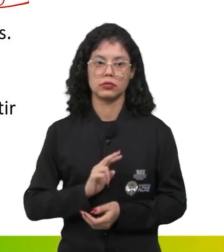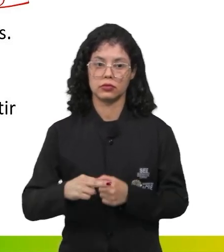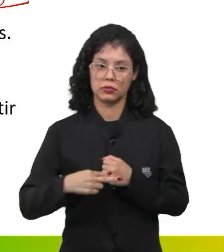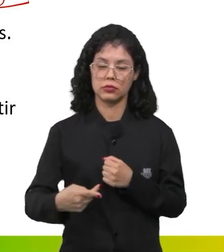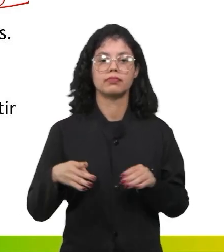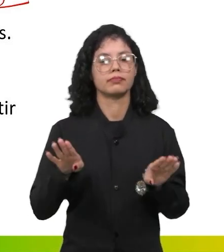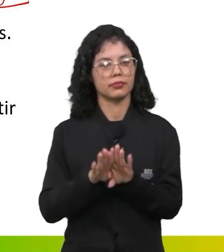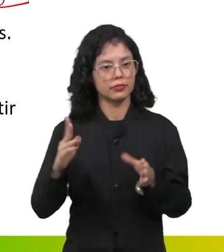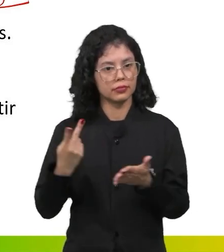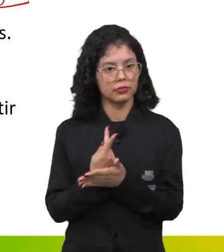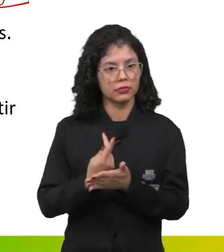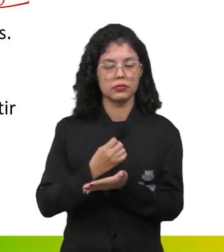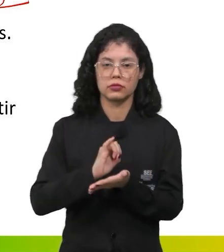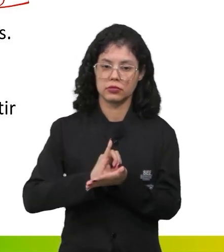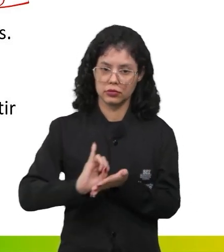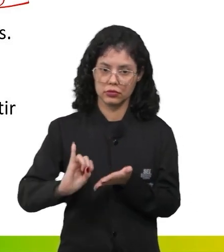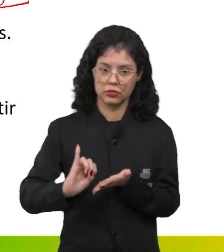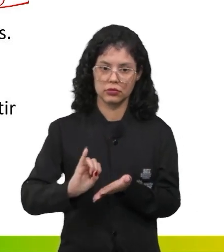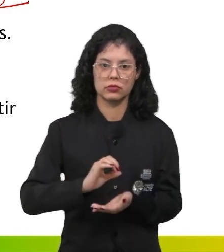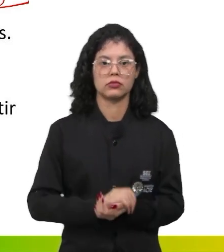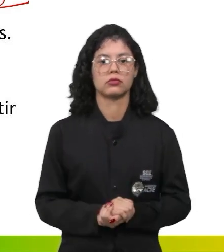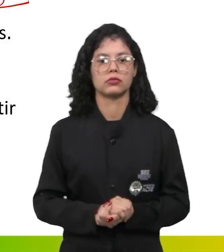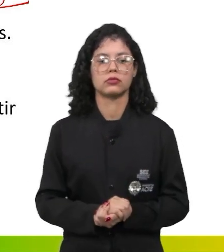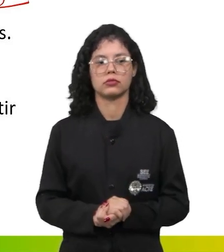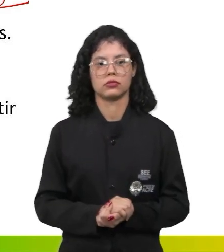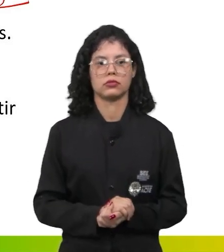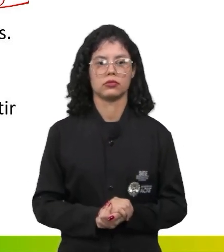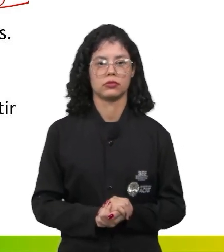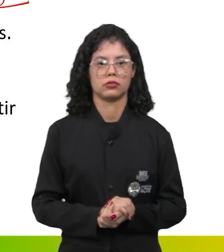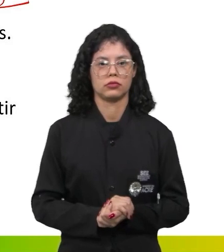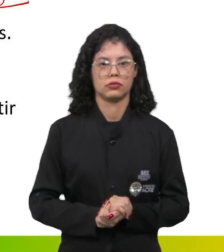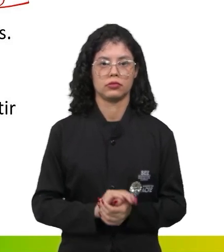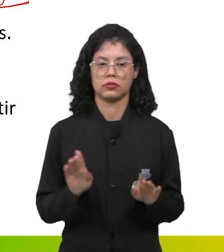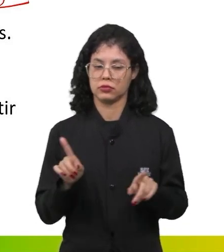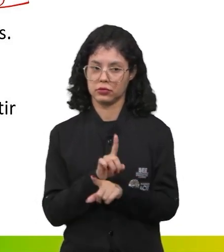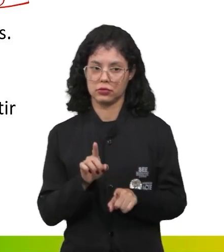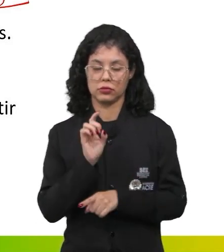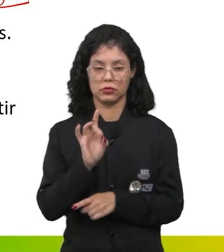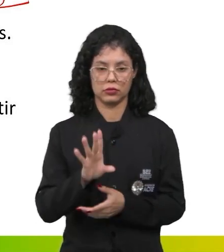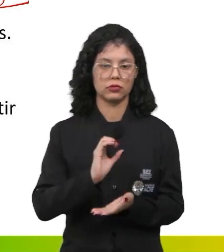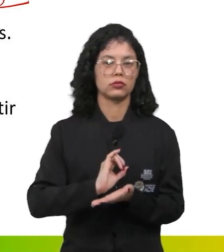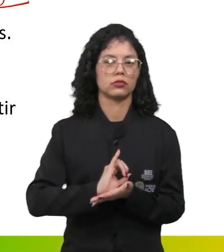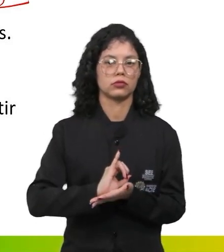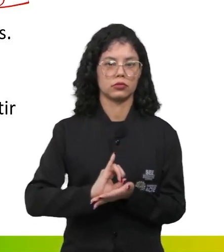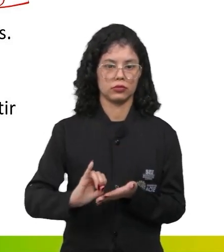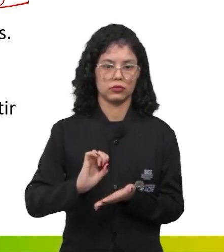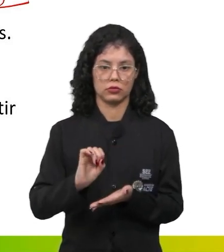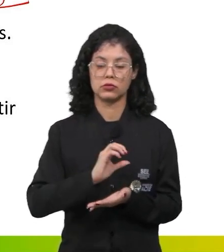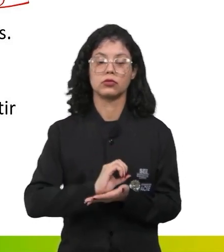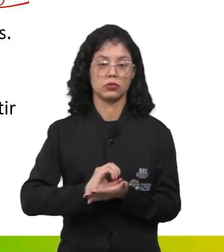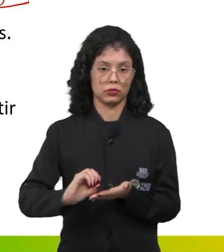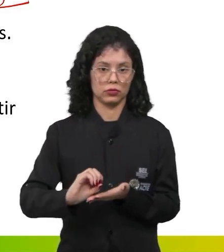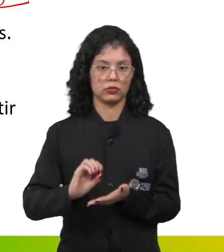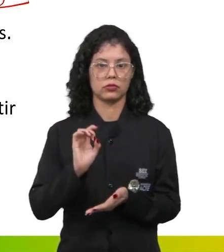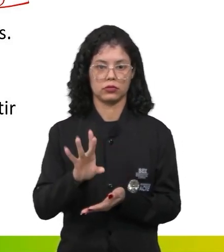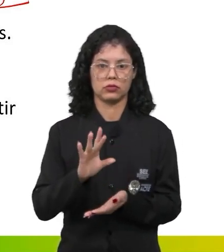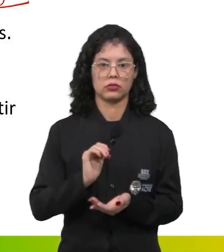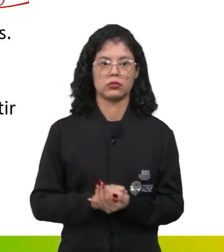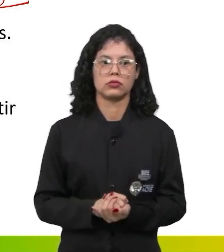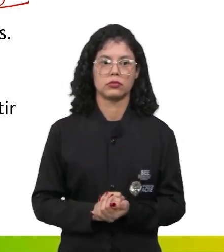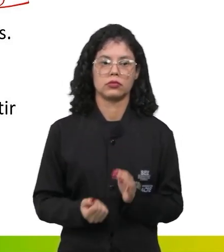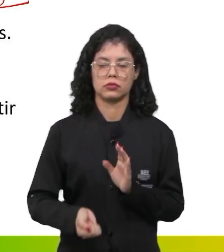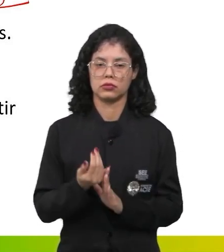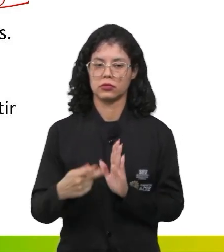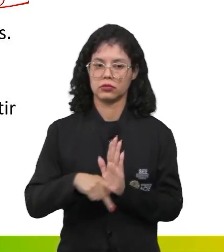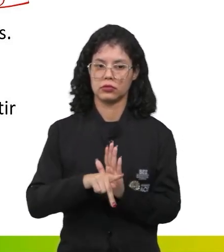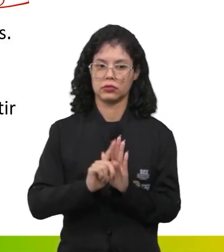Consequentemente, a C também está errada, ó, falando que compostos inorgânicos e orgânicos, não, somente orgânicos, né, puderam originar